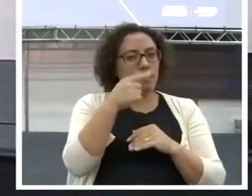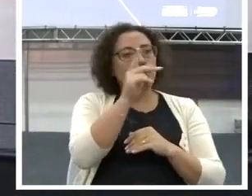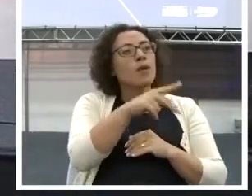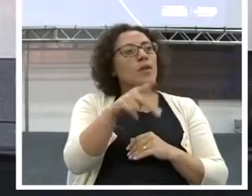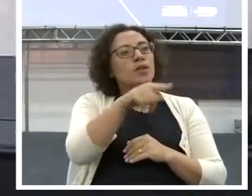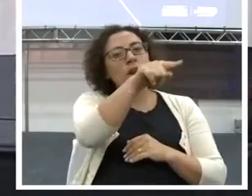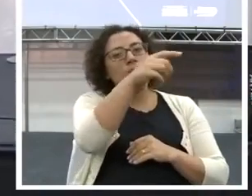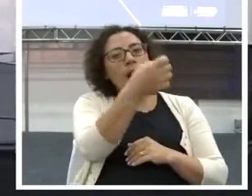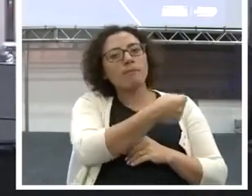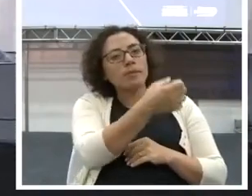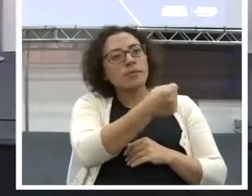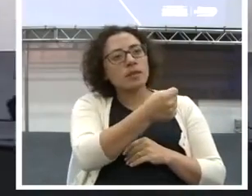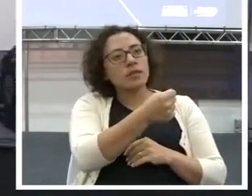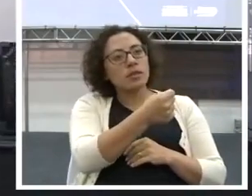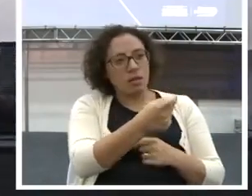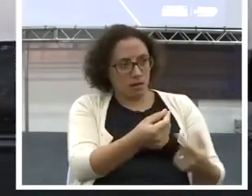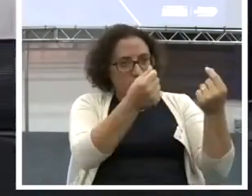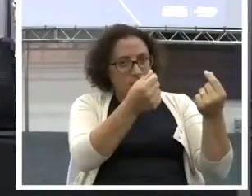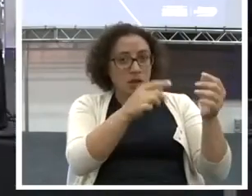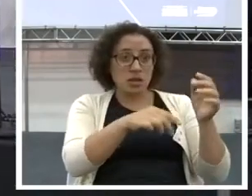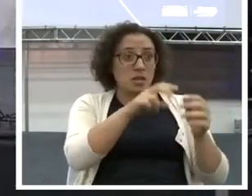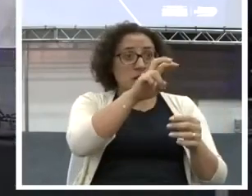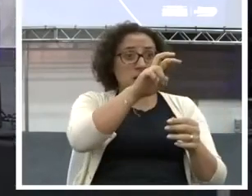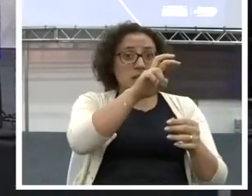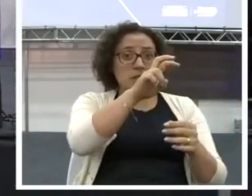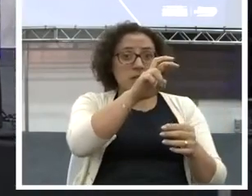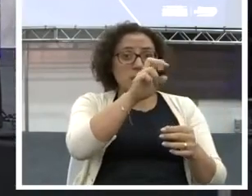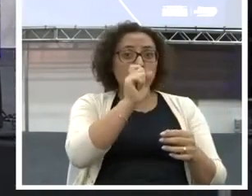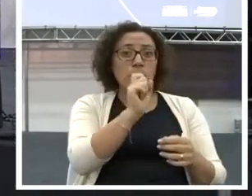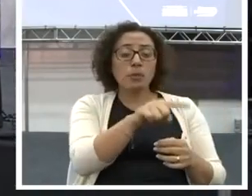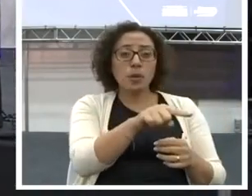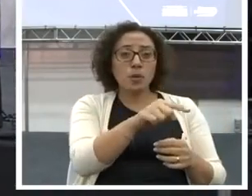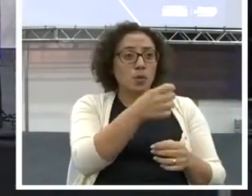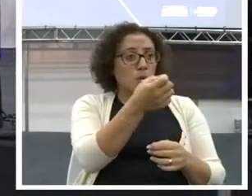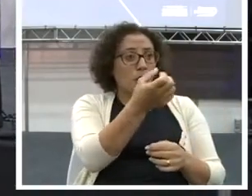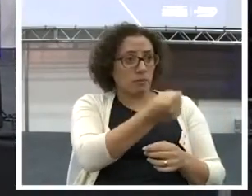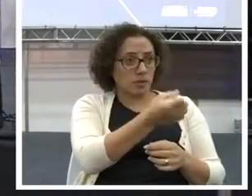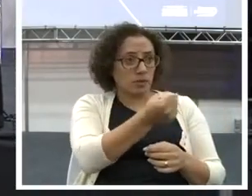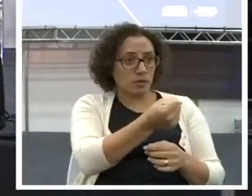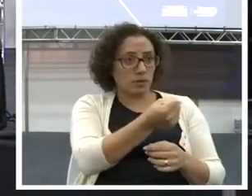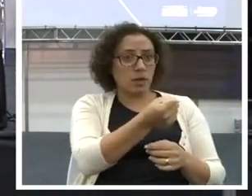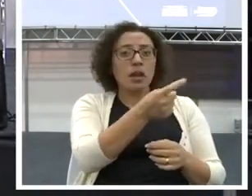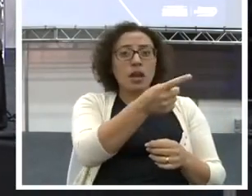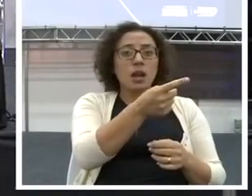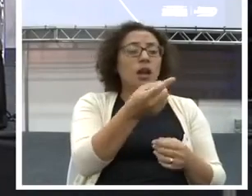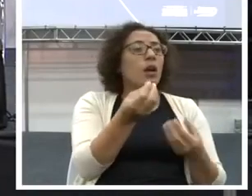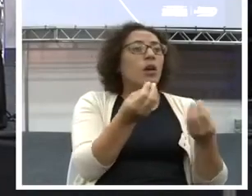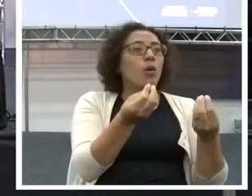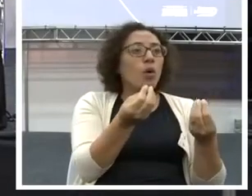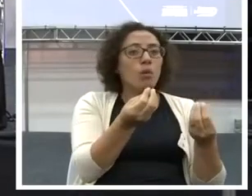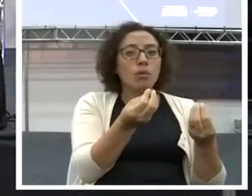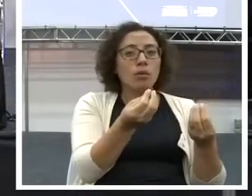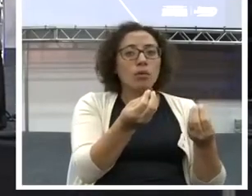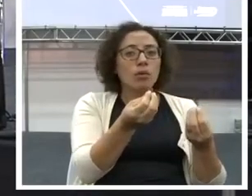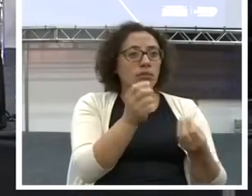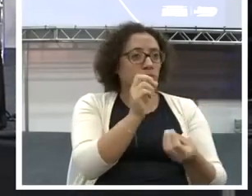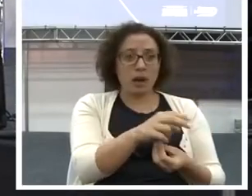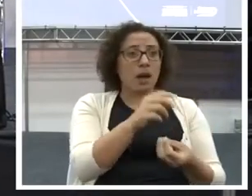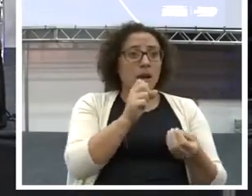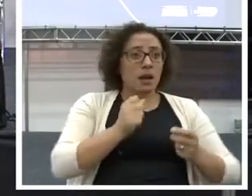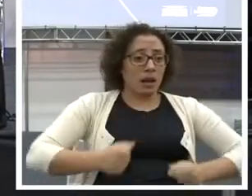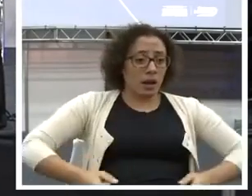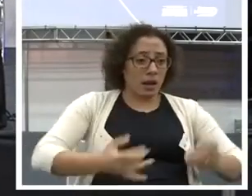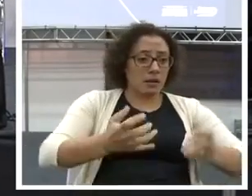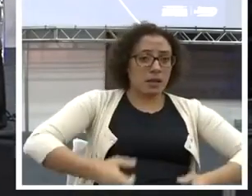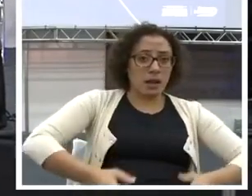De repente ele tem uma aposentadoria de 5 mil, gasta 4.500 para sobreviver. Ele precisa continuar trabalhando para pagar suas contas?